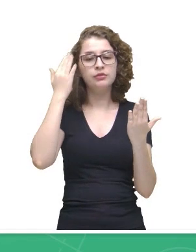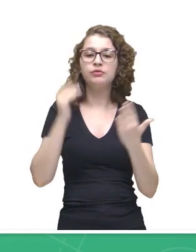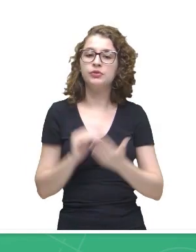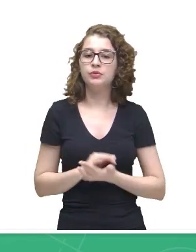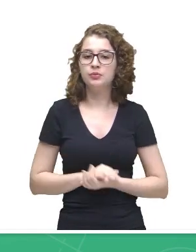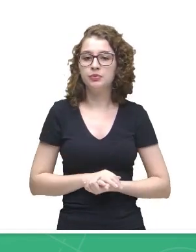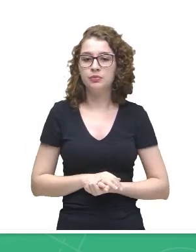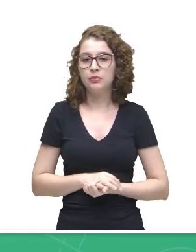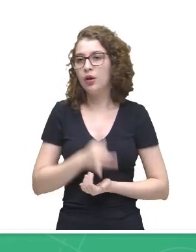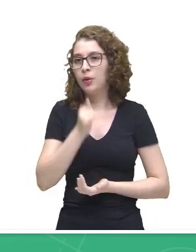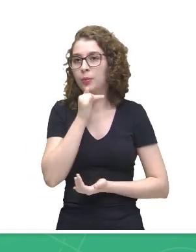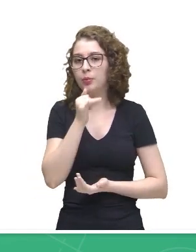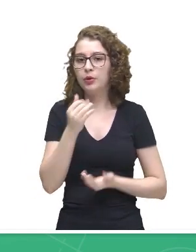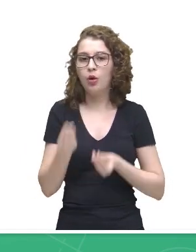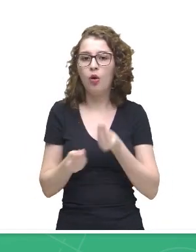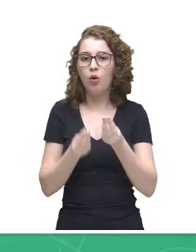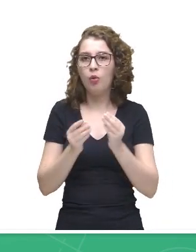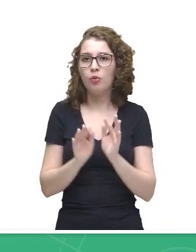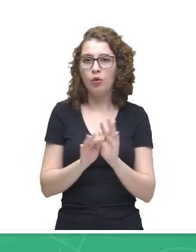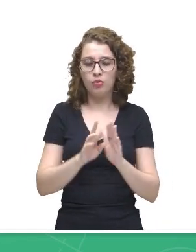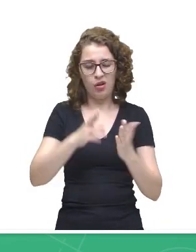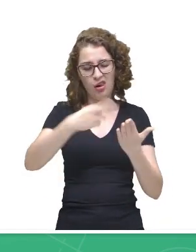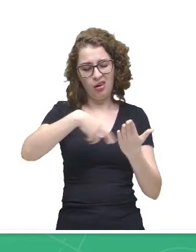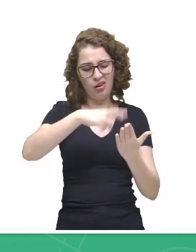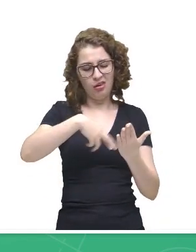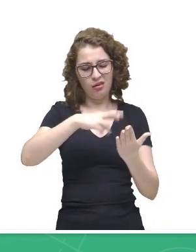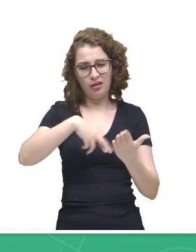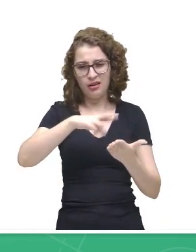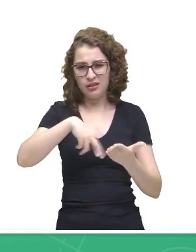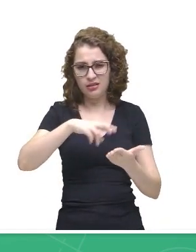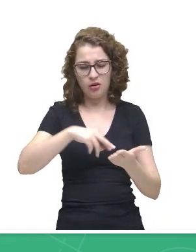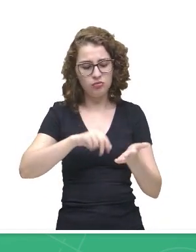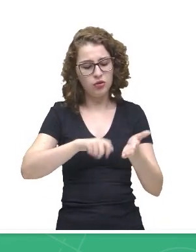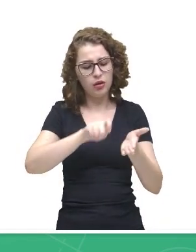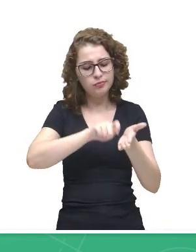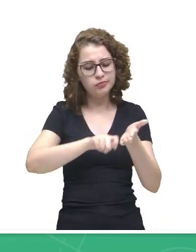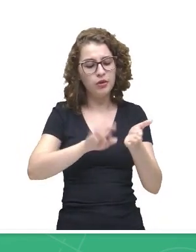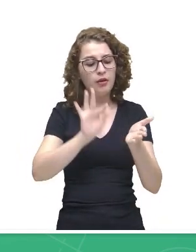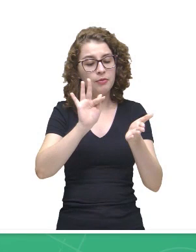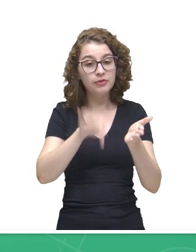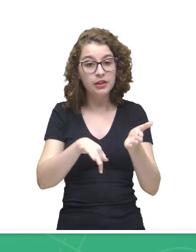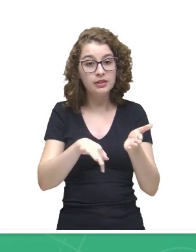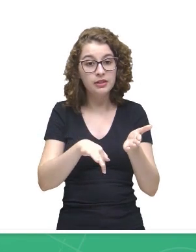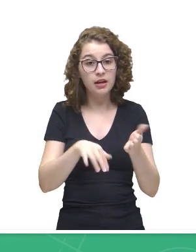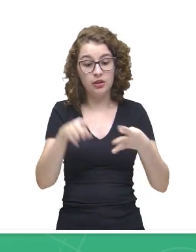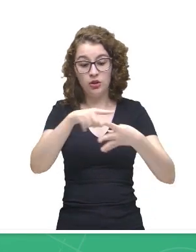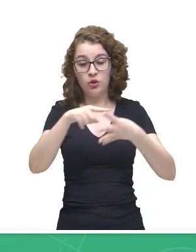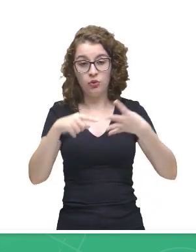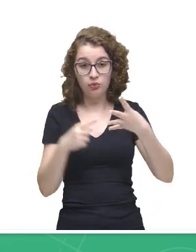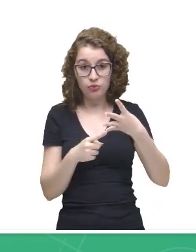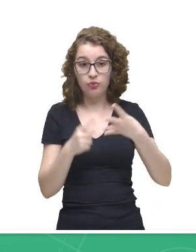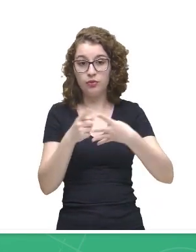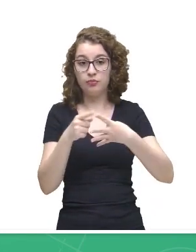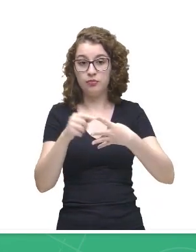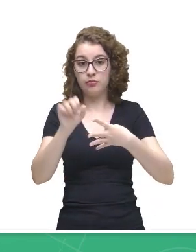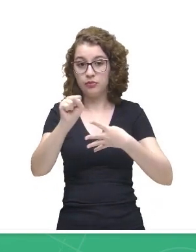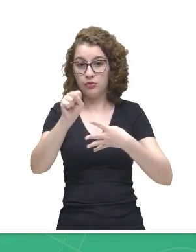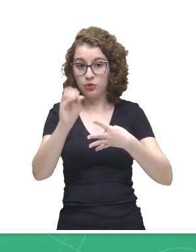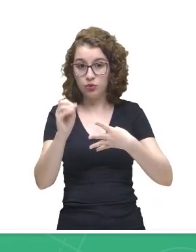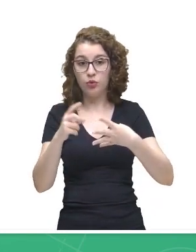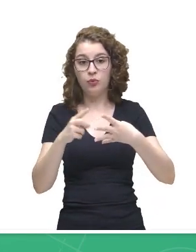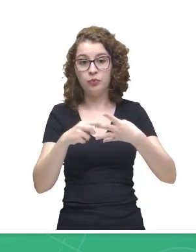uma redação, por exemplo, eu posso utilizar o so, therefore, consequently e then. Usem